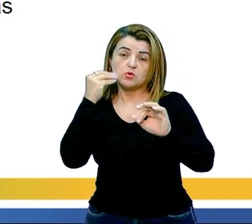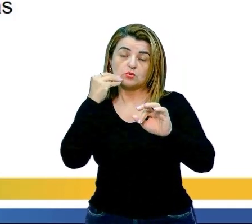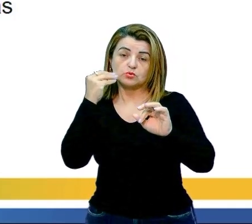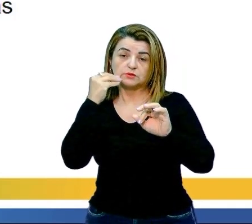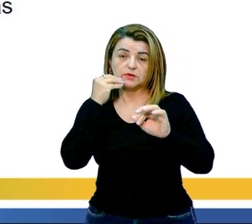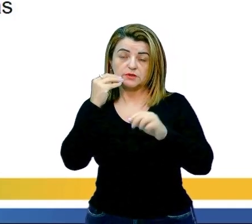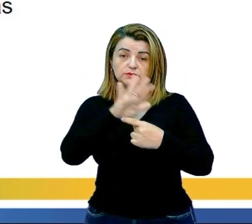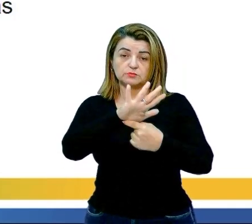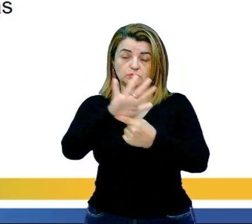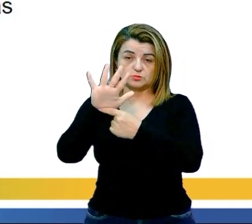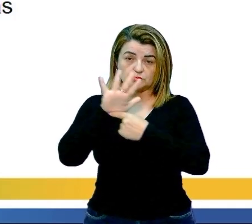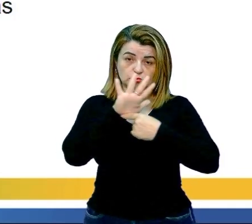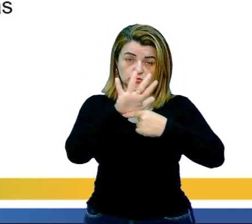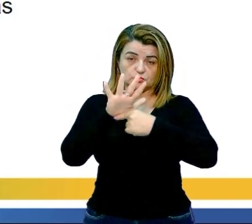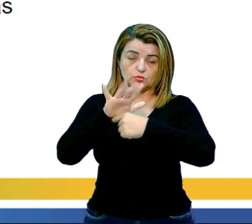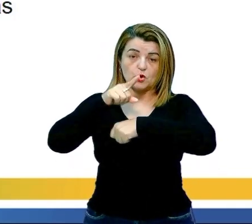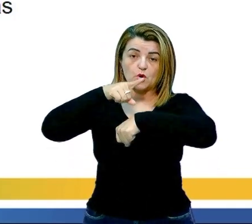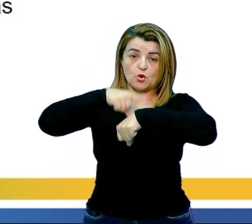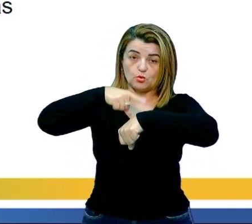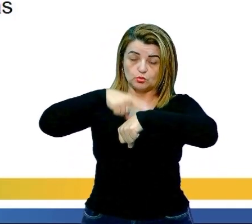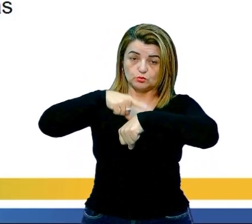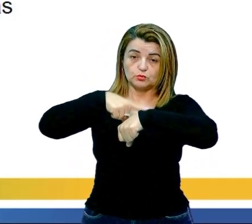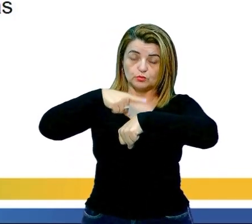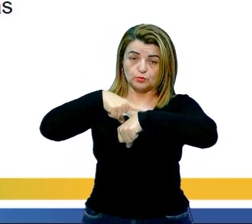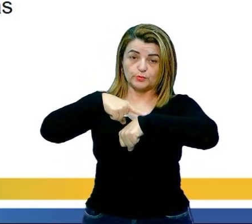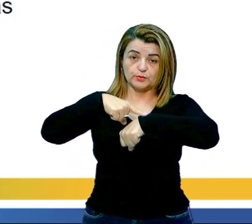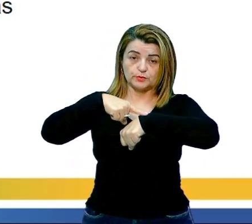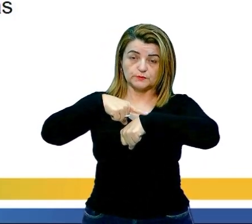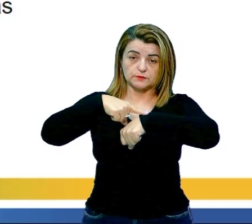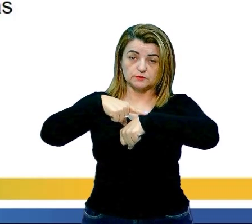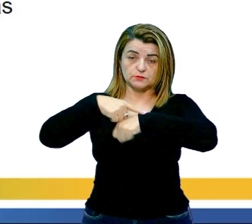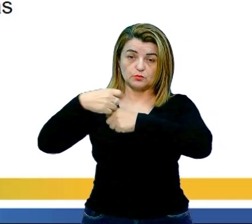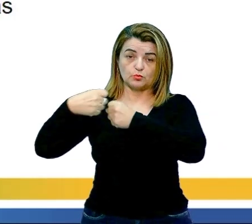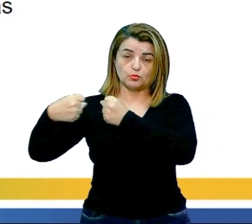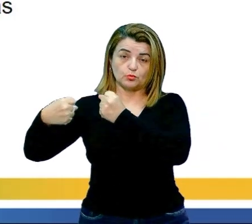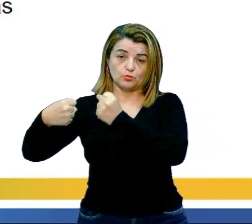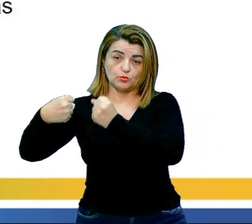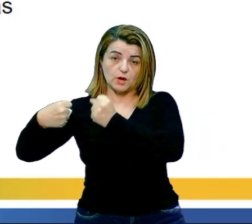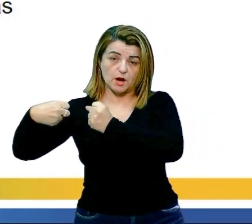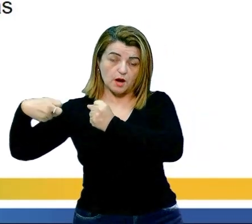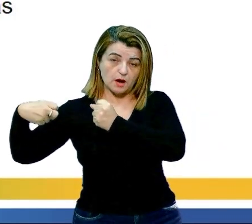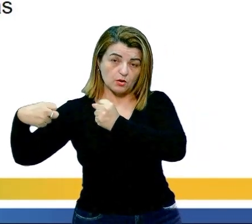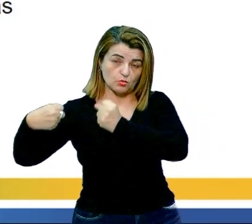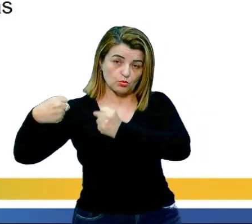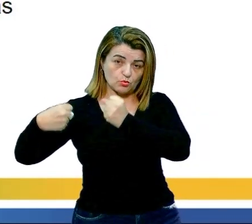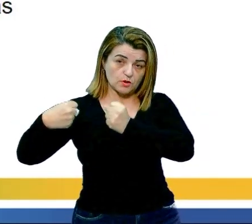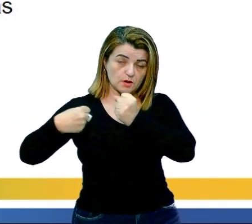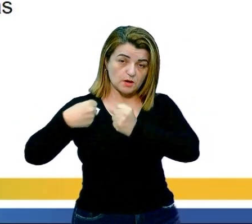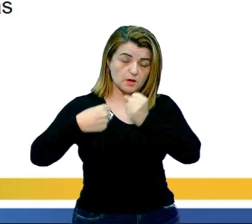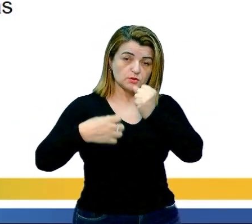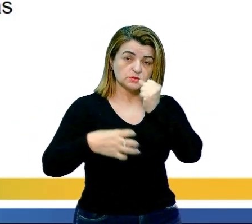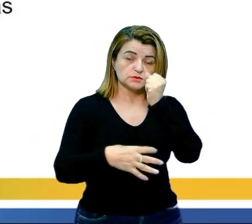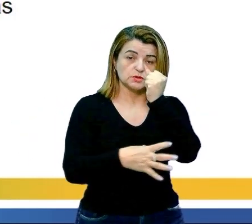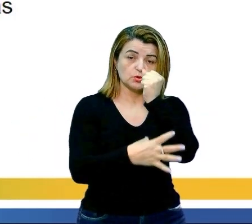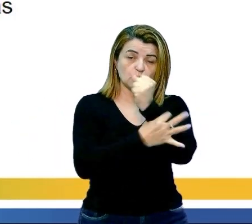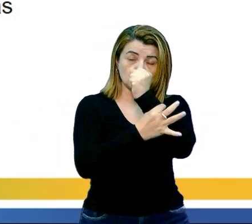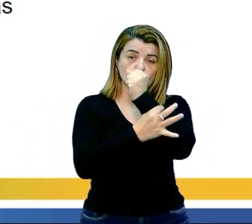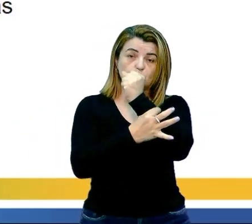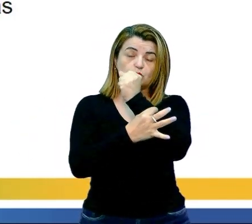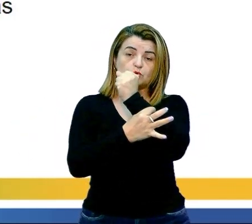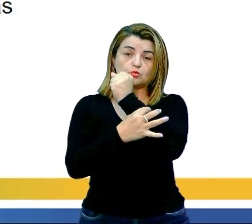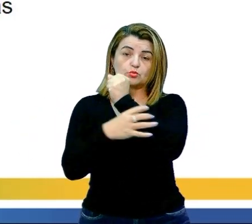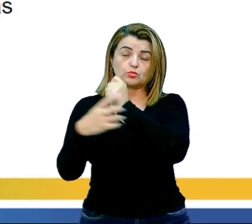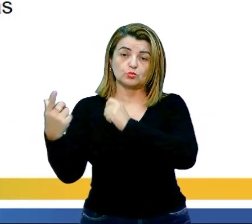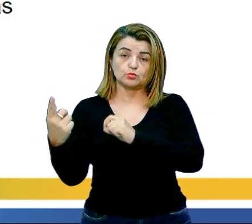realizado mostrou que o tempo que permite uma condução segura de deslocamento no